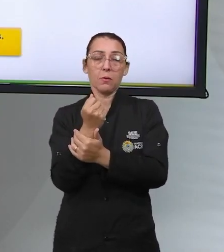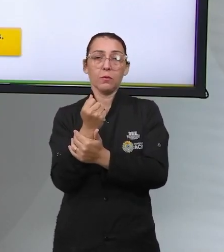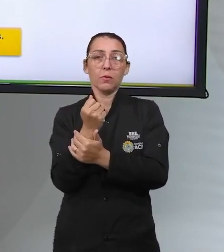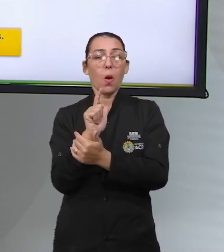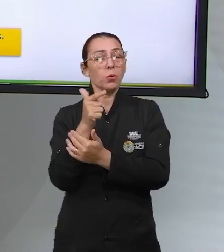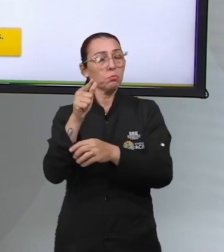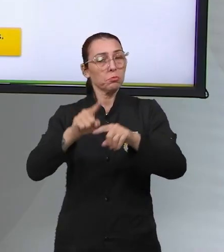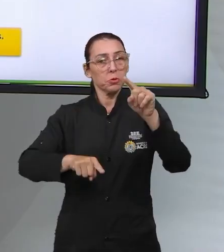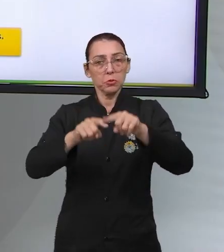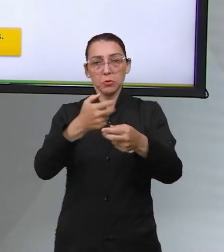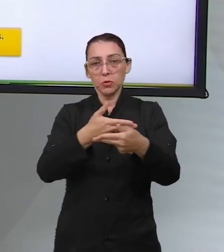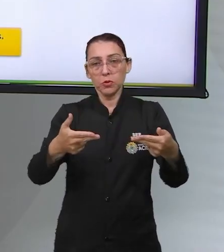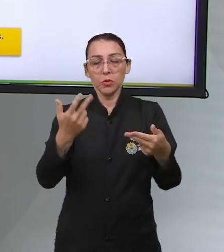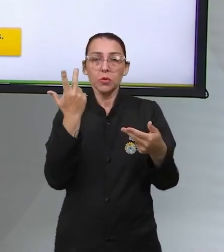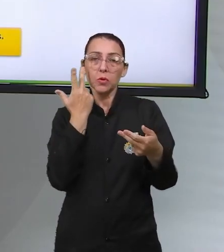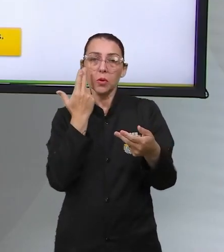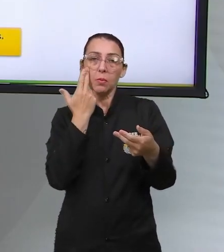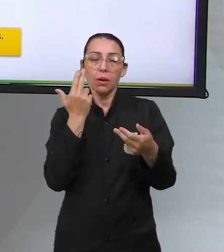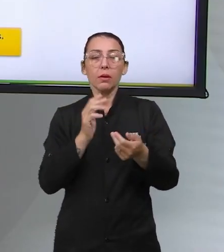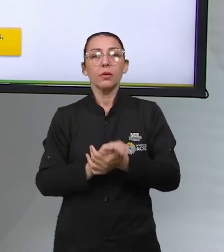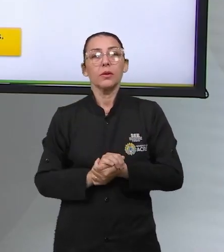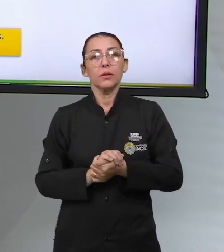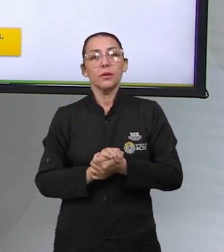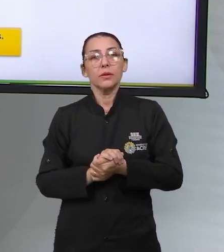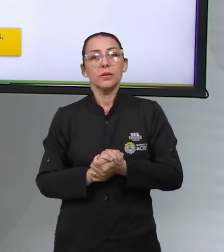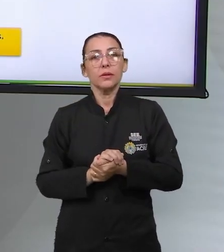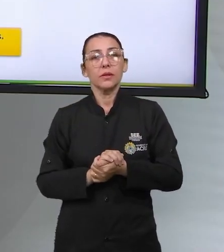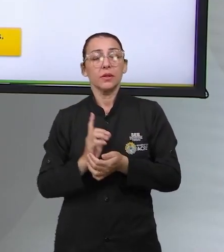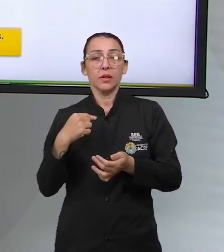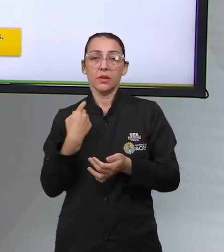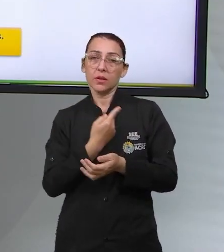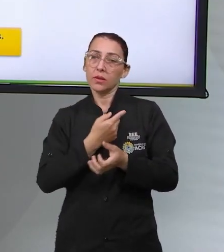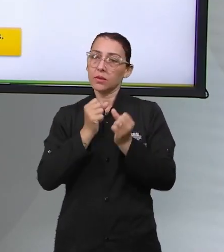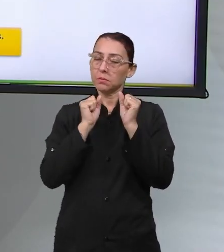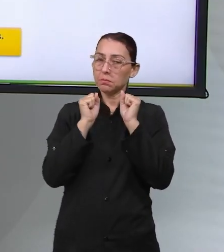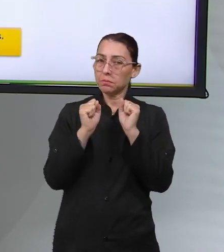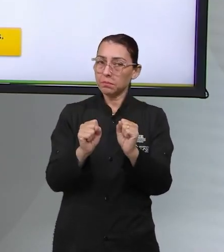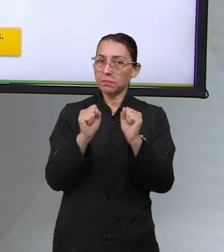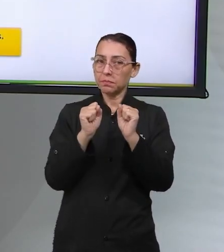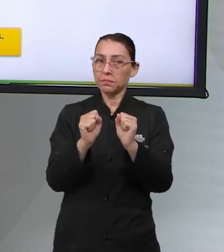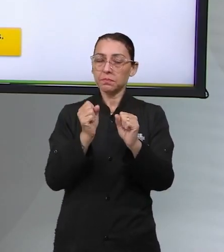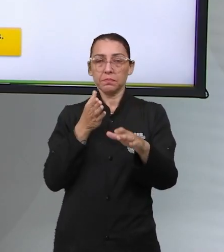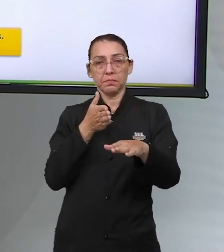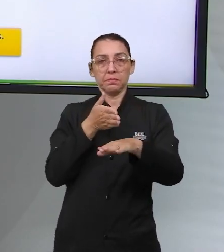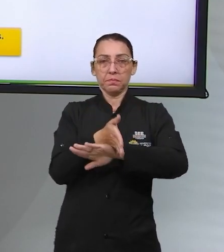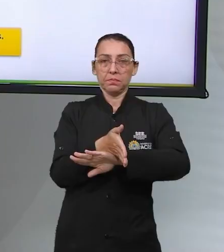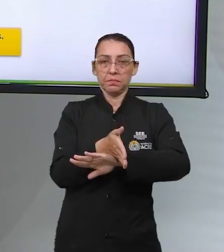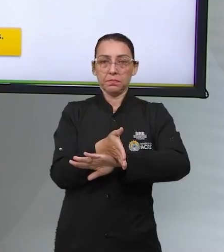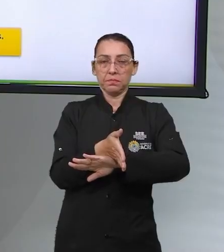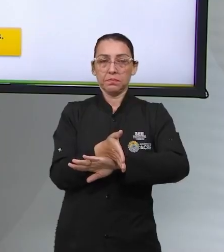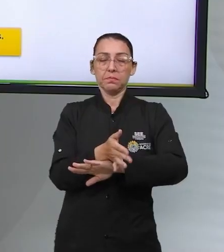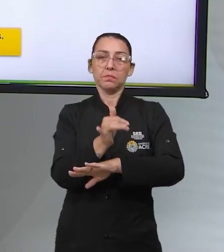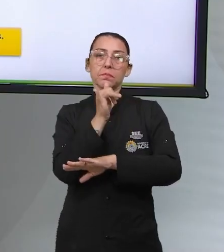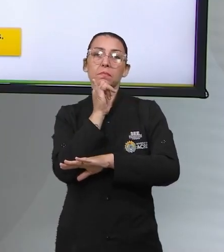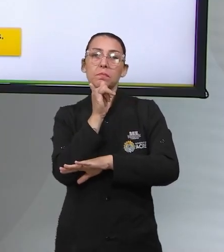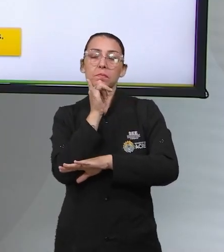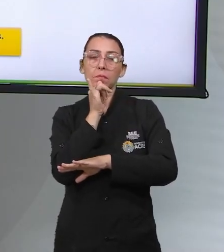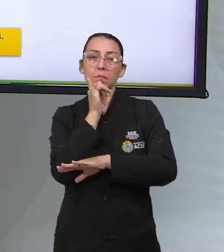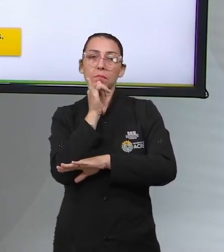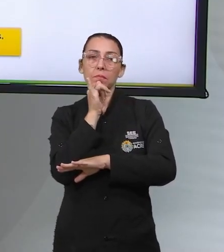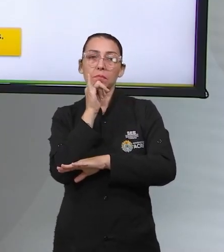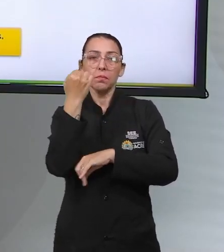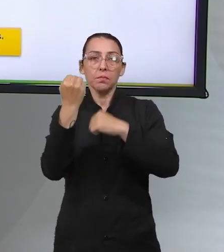qualquer outro produto. Ou, em outras palavras, para que nós possamos acessar. Por exemplo,